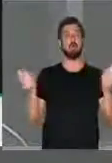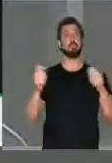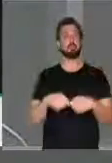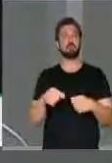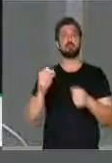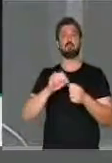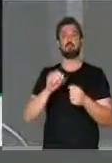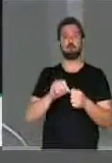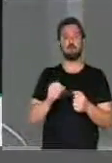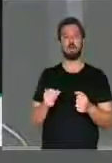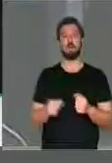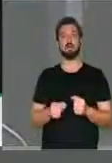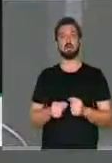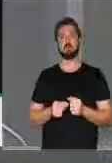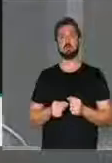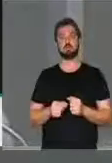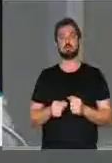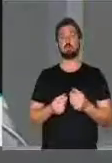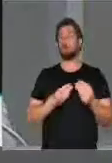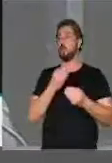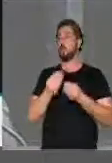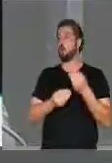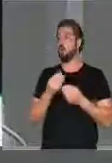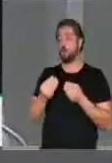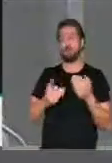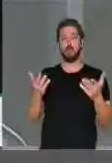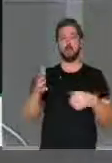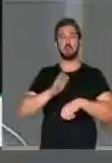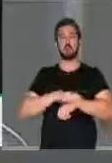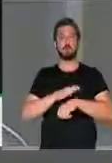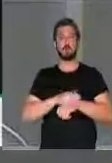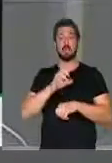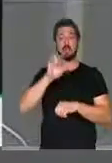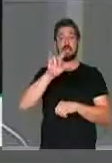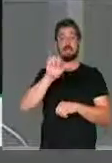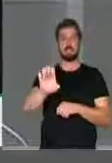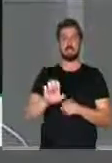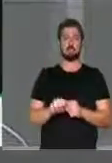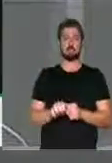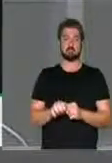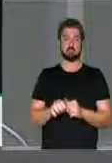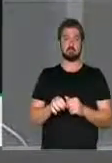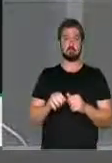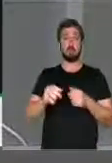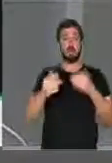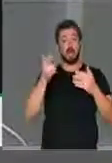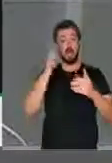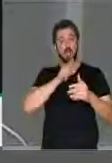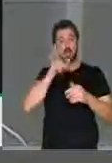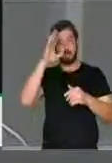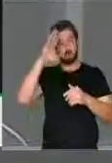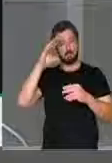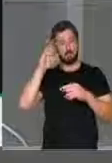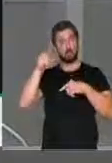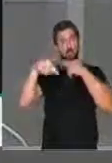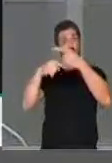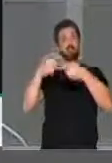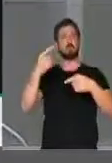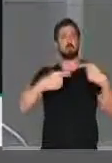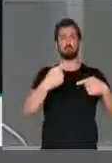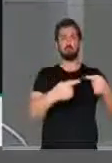ser feita num quadro político de crise como essa e no nível de amadurecimento que foi feita a discussão